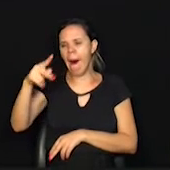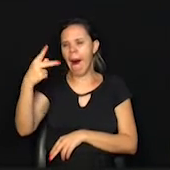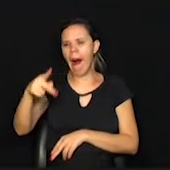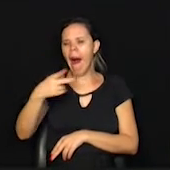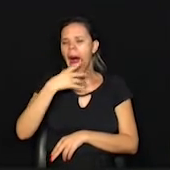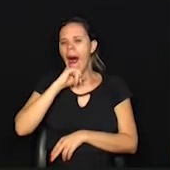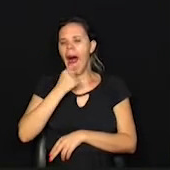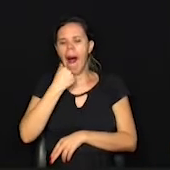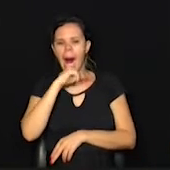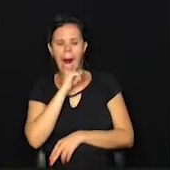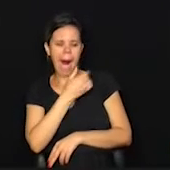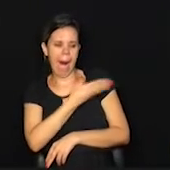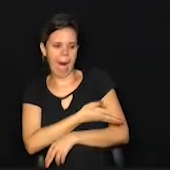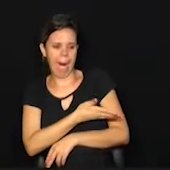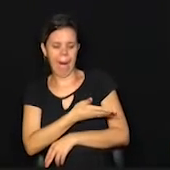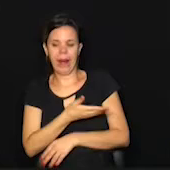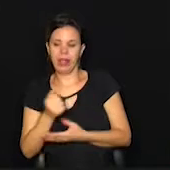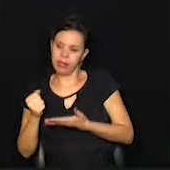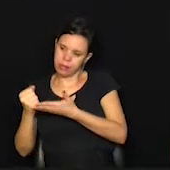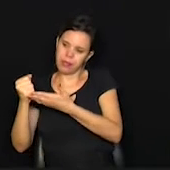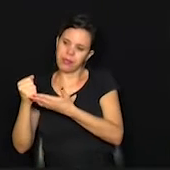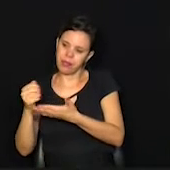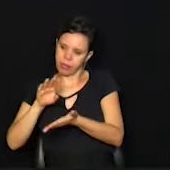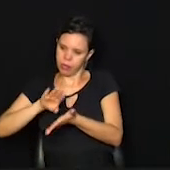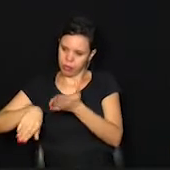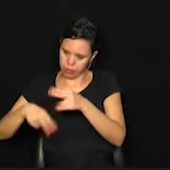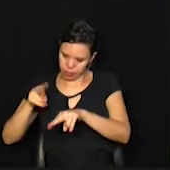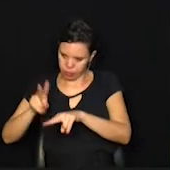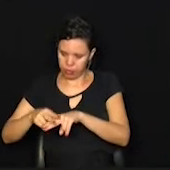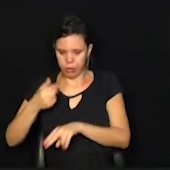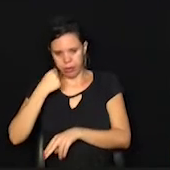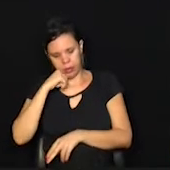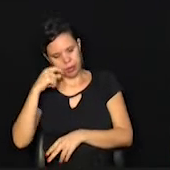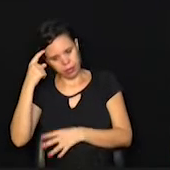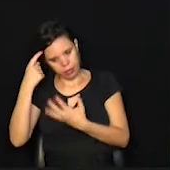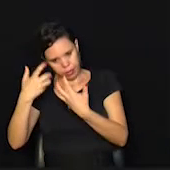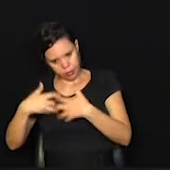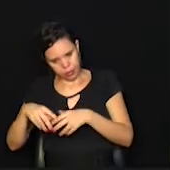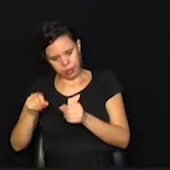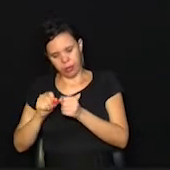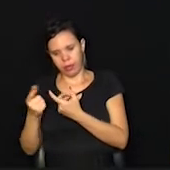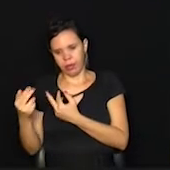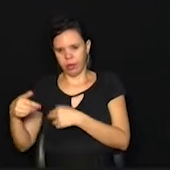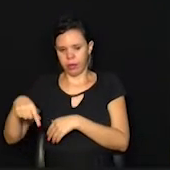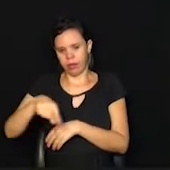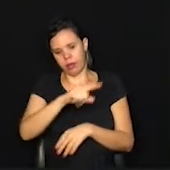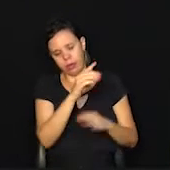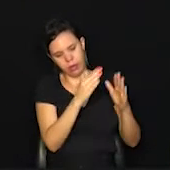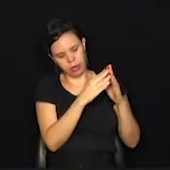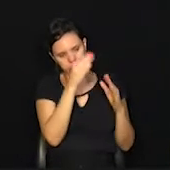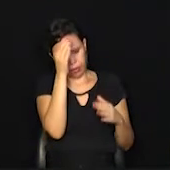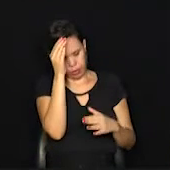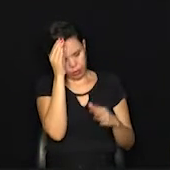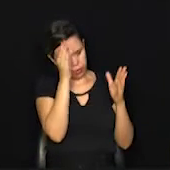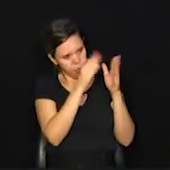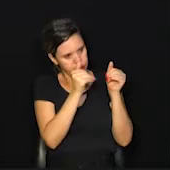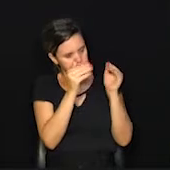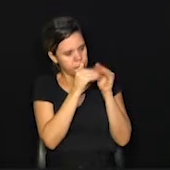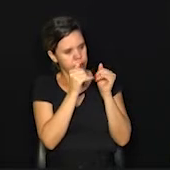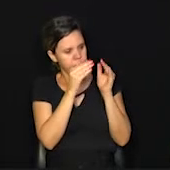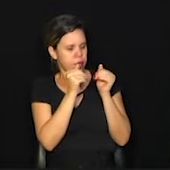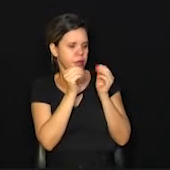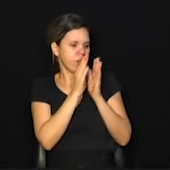pai da minha mãe para interceder Então minha mãe pensou em fazer a mesma coisa e até a casa do tio para pedir uma